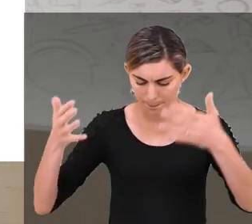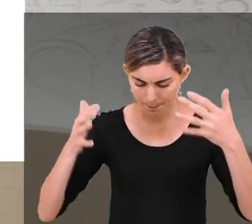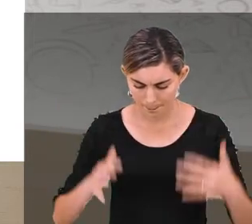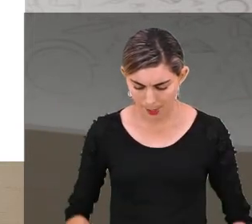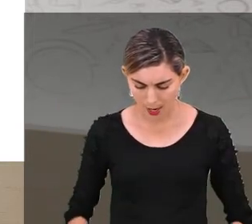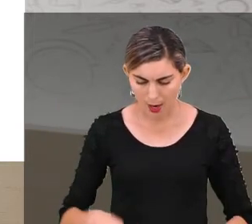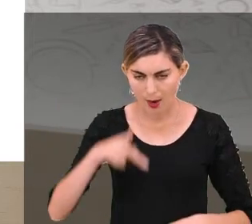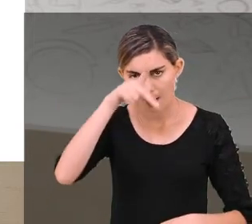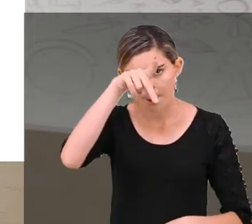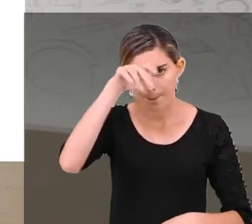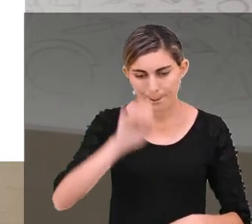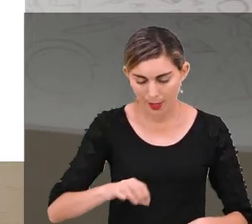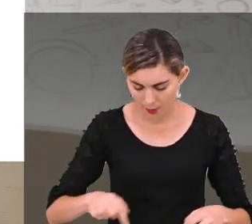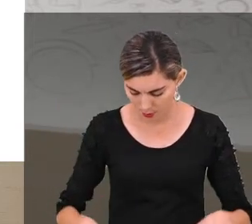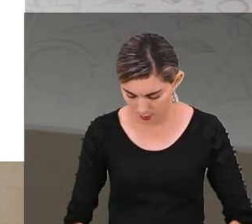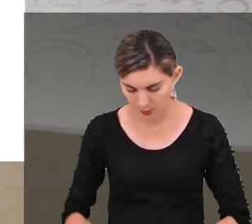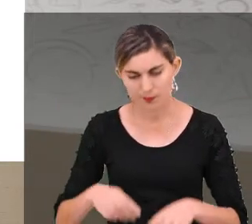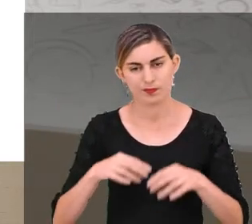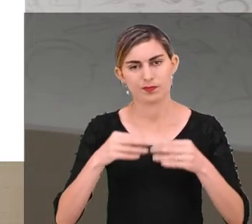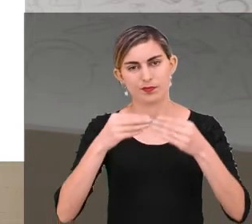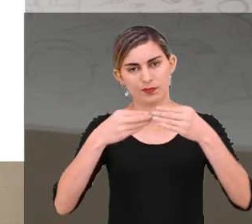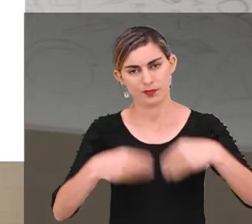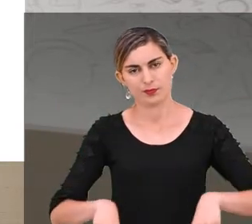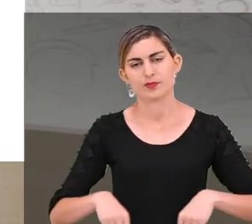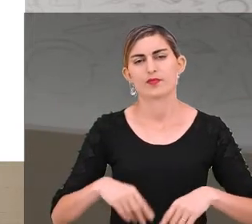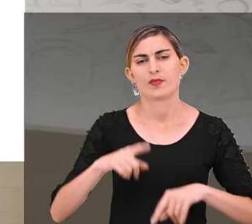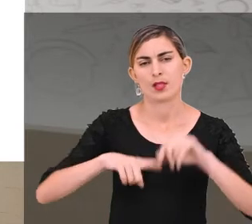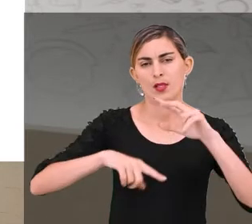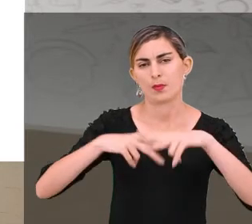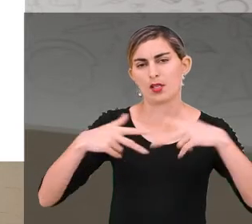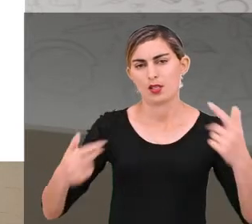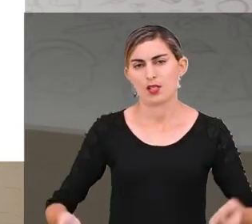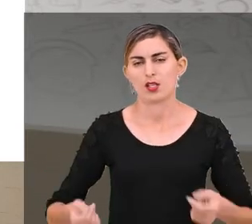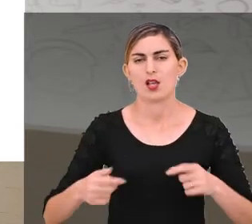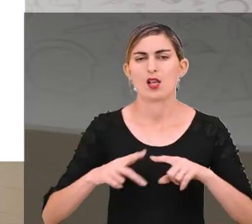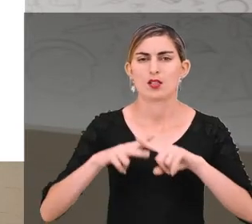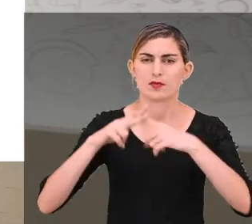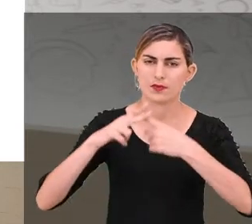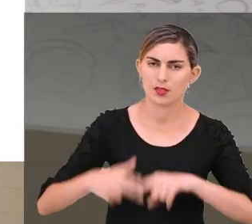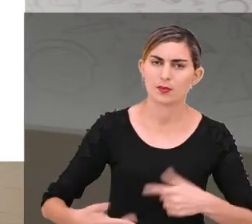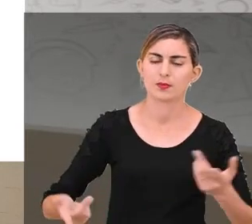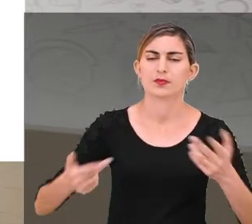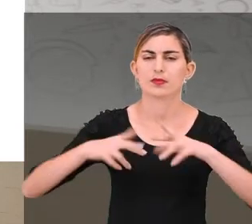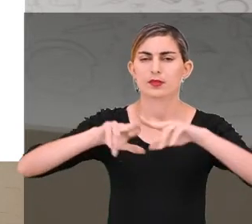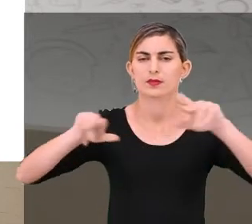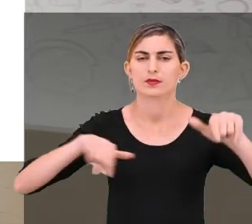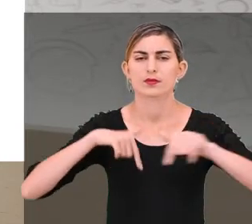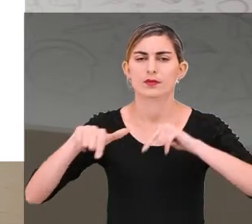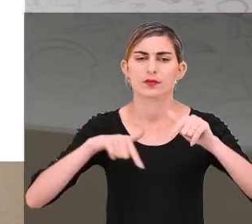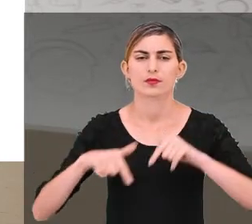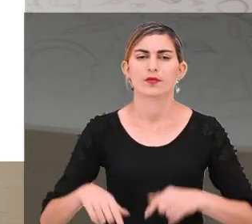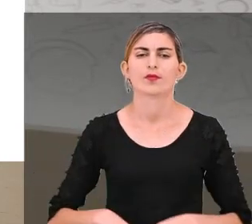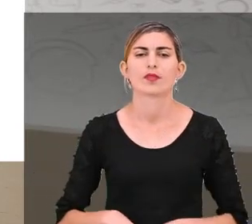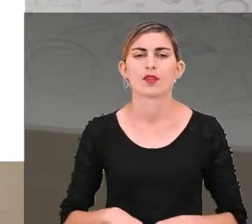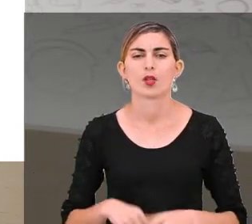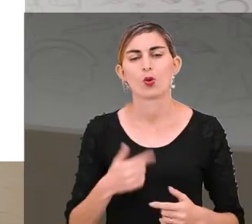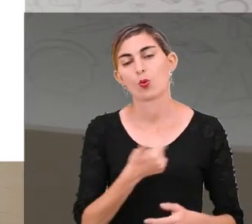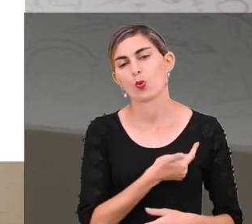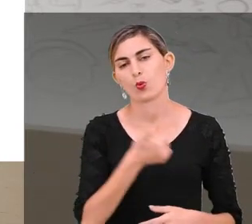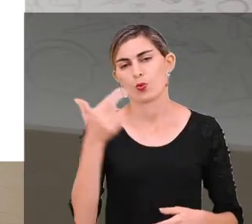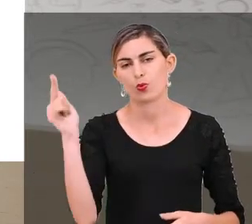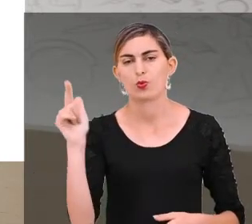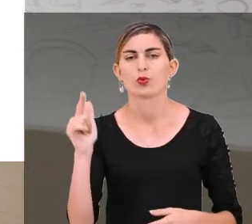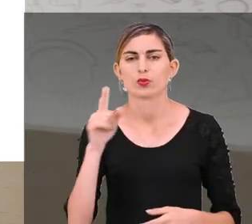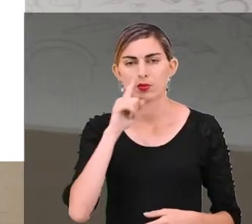seja, os objetos podem cair nos seus pés, que seria o manuseio de materiais e ferramentas durante a sua atividade laboral.